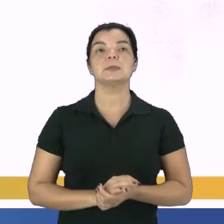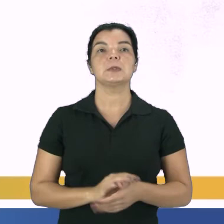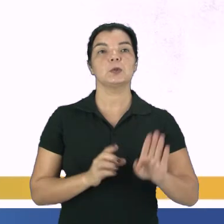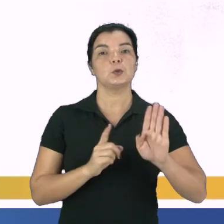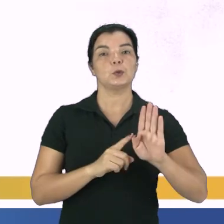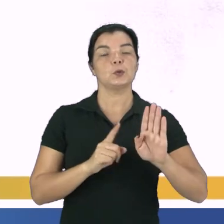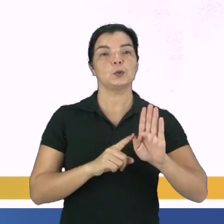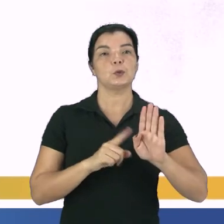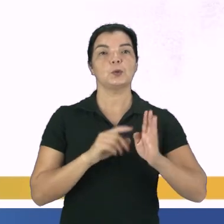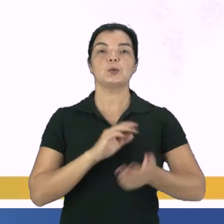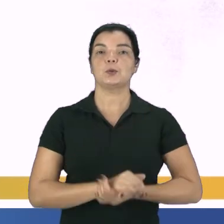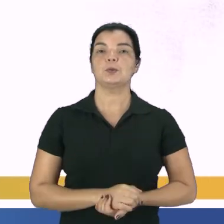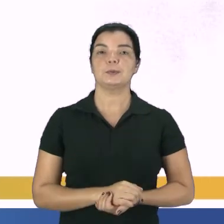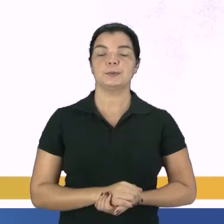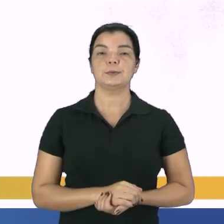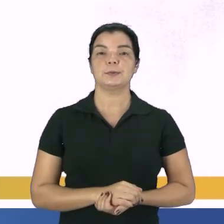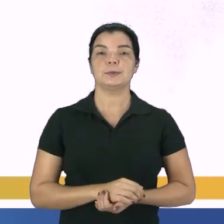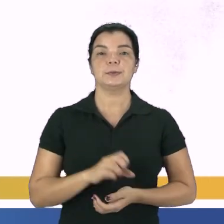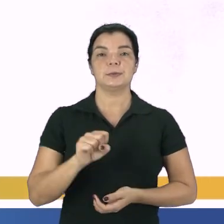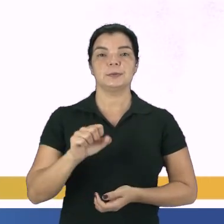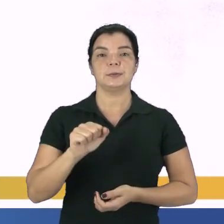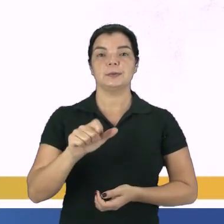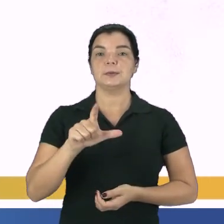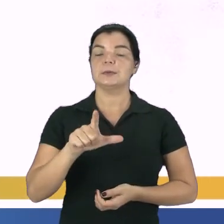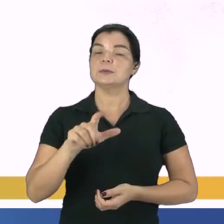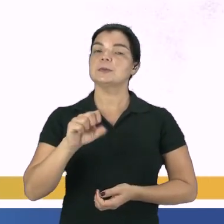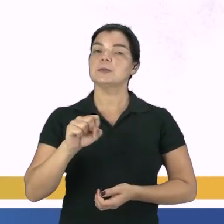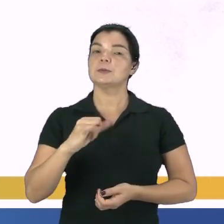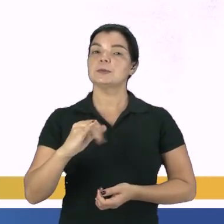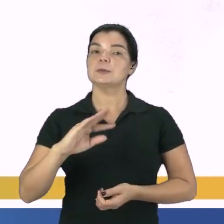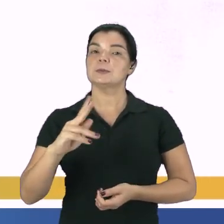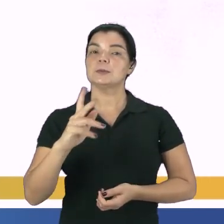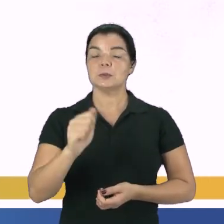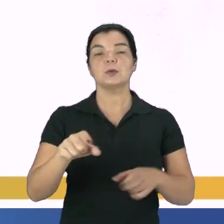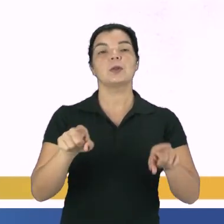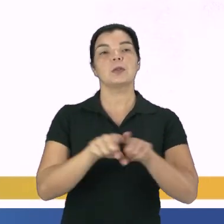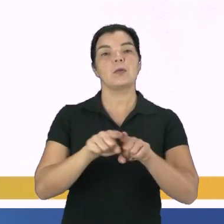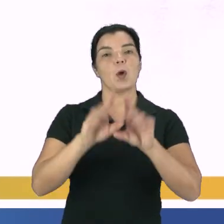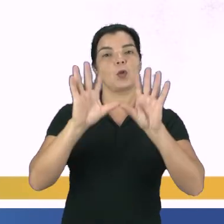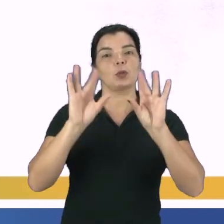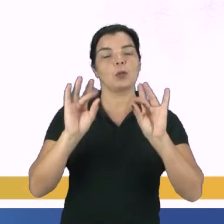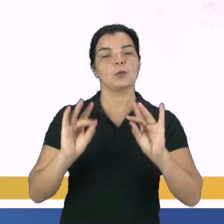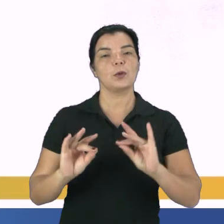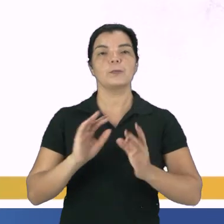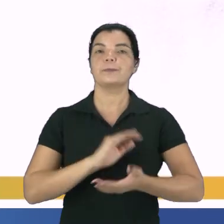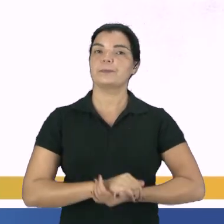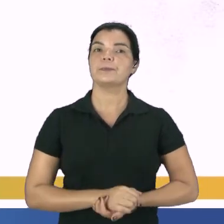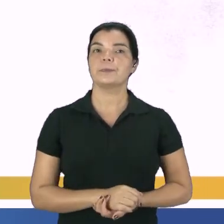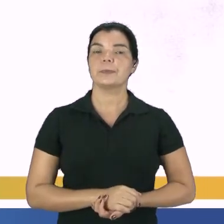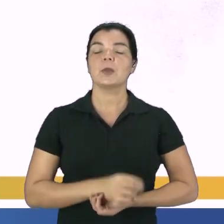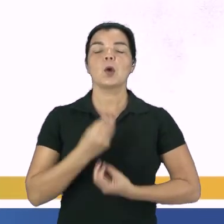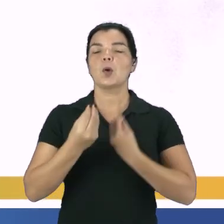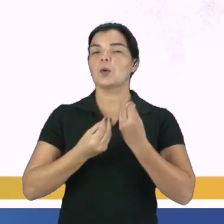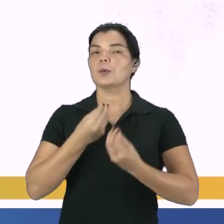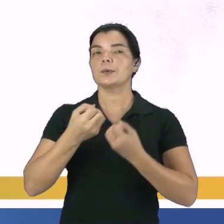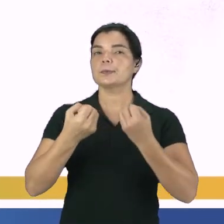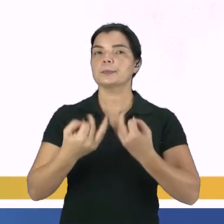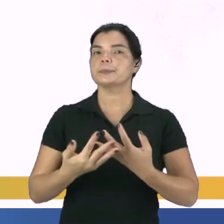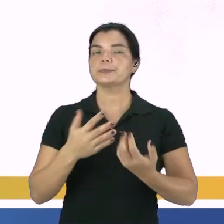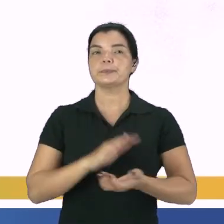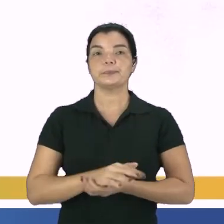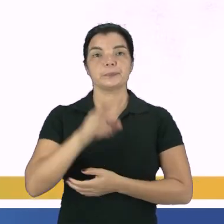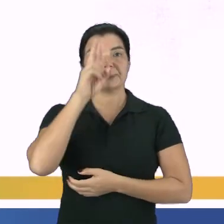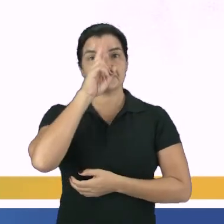letra B tem o Salsicha, né? Para vocês também descreverem. Então, como é que a gente faz essa